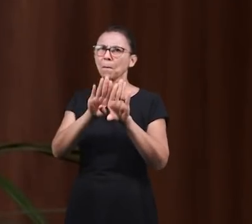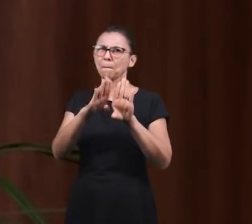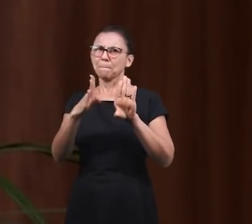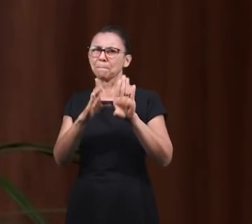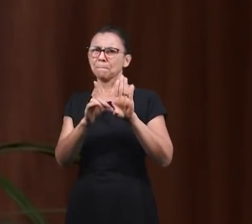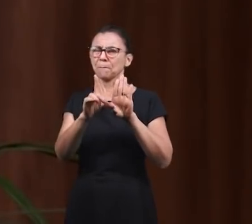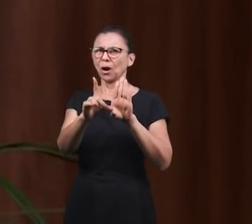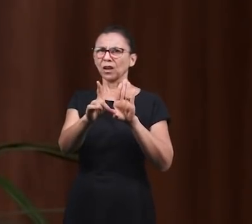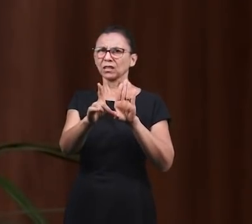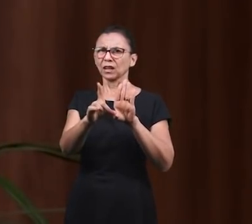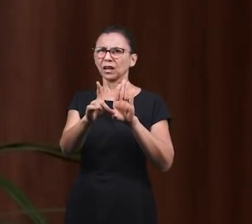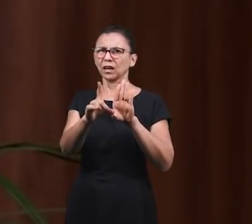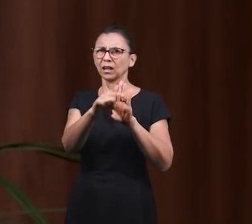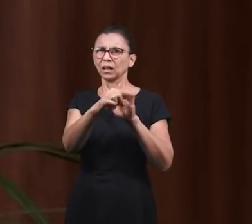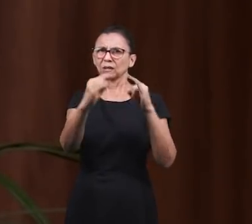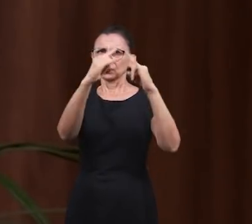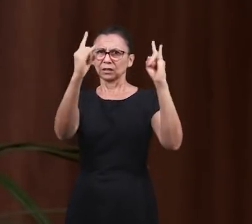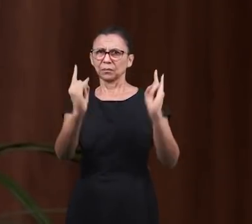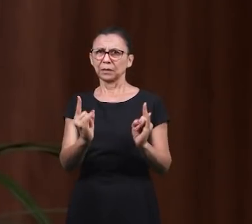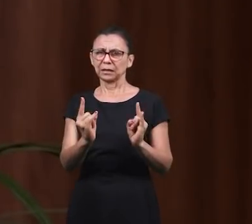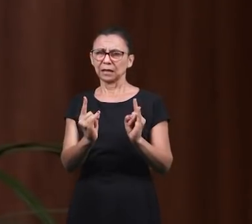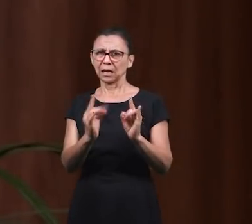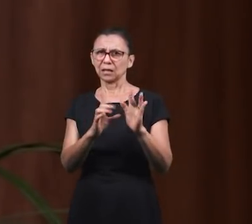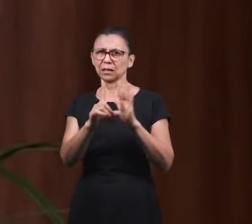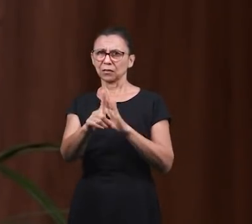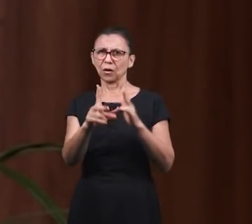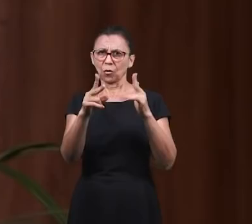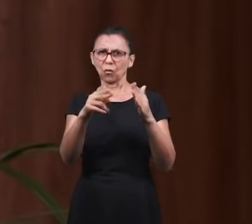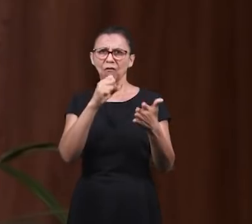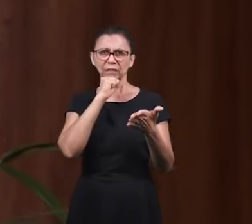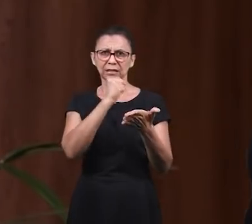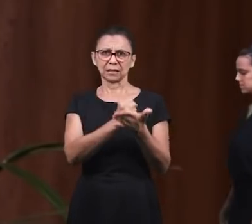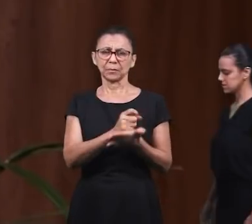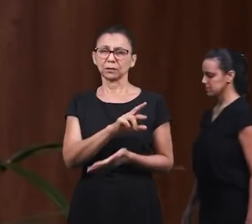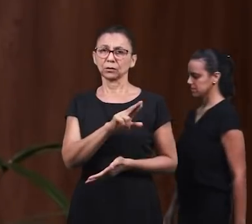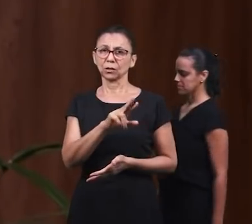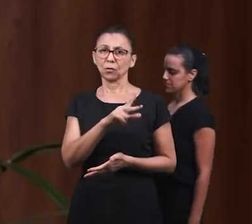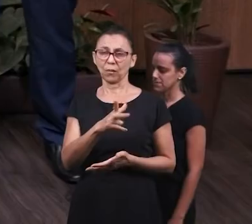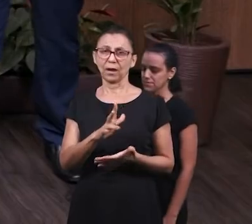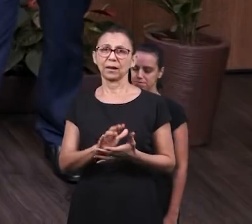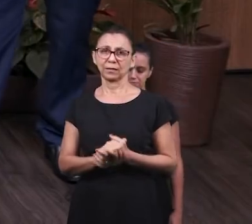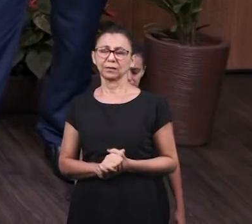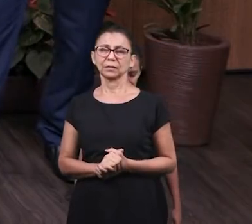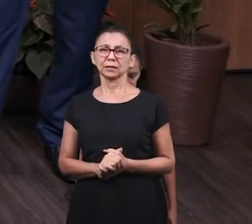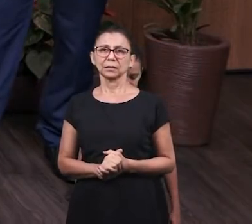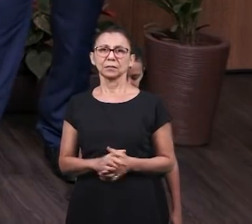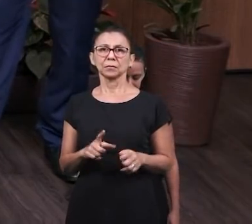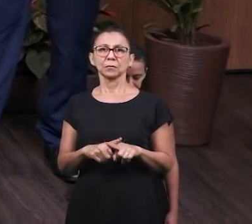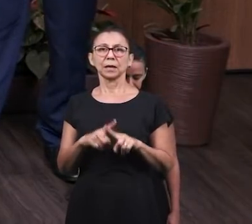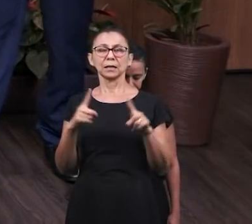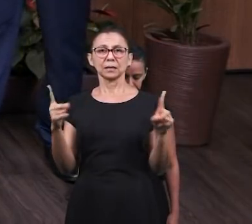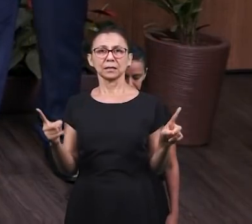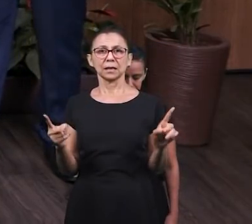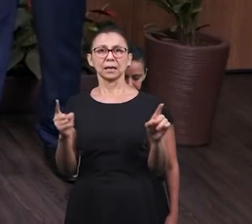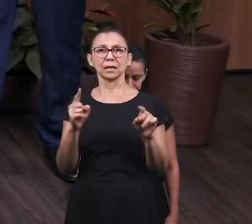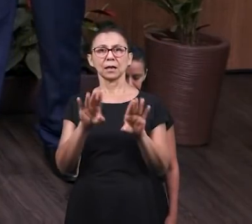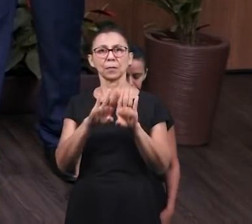porta, não mais a porta do tabernáculo do Velho Testamento, mas a porta que